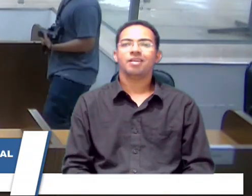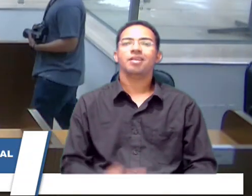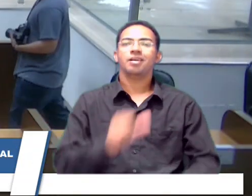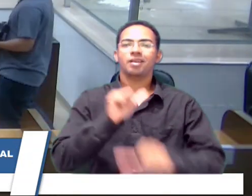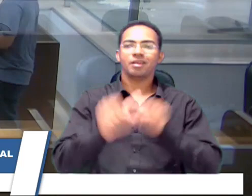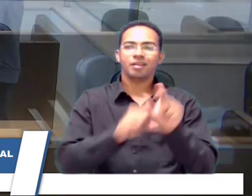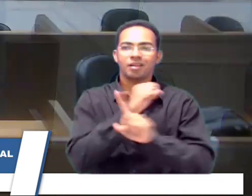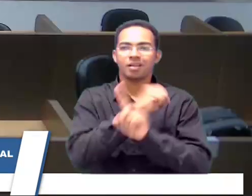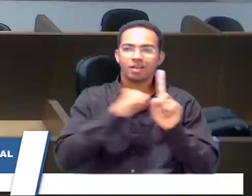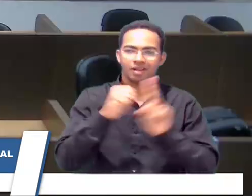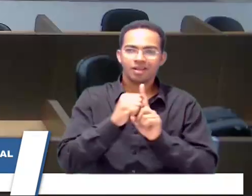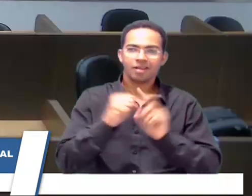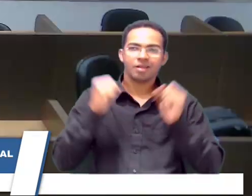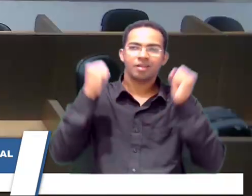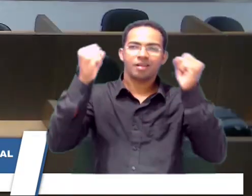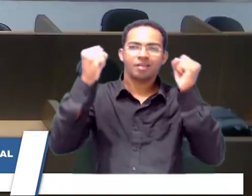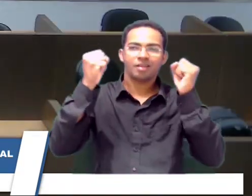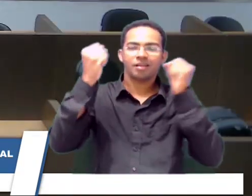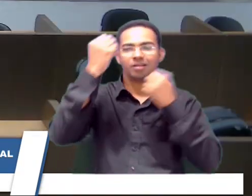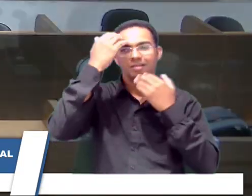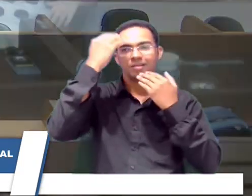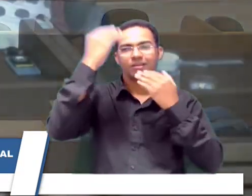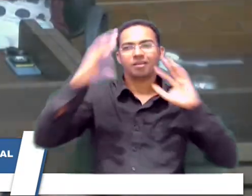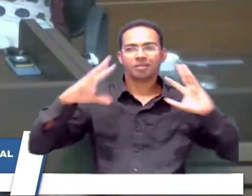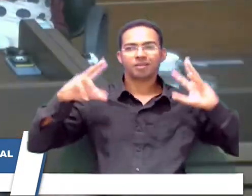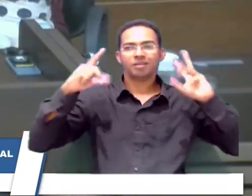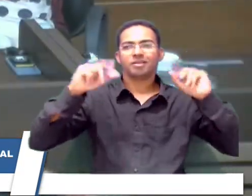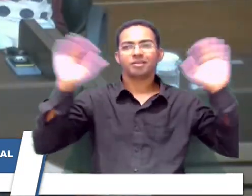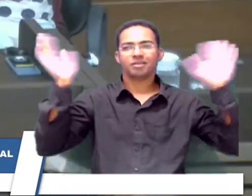Reparação social! Muito obrigado a todos aí, valeu!